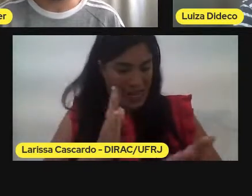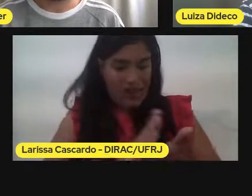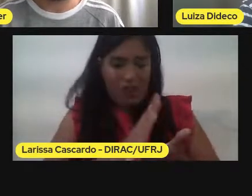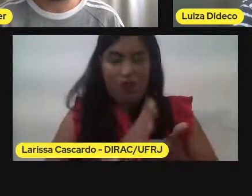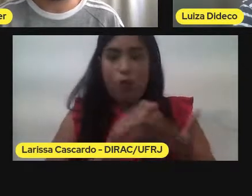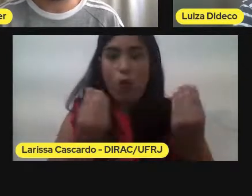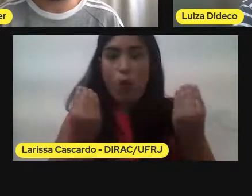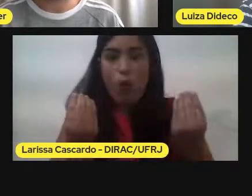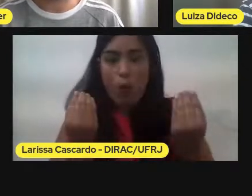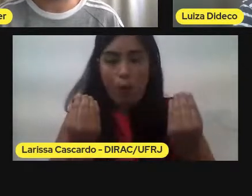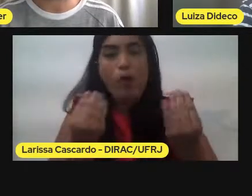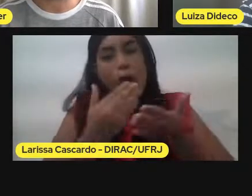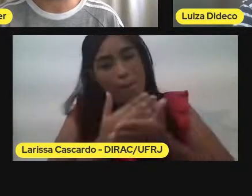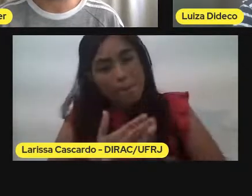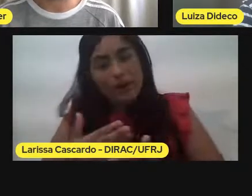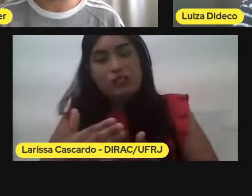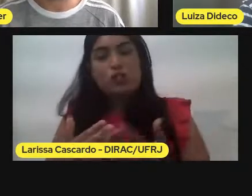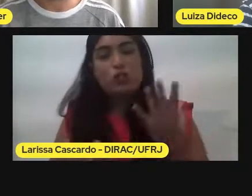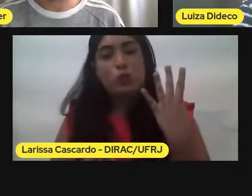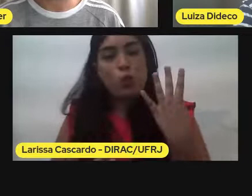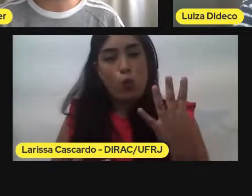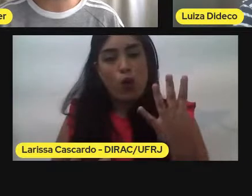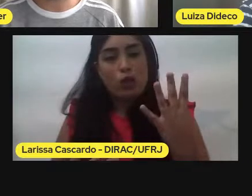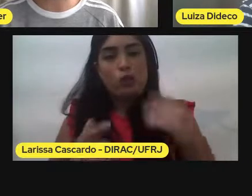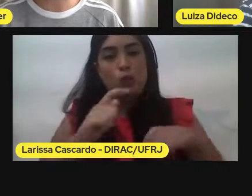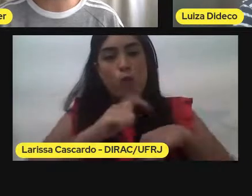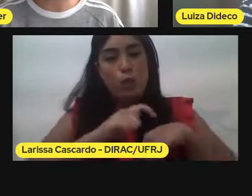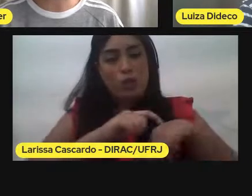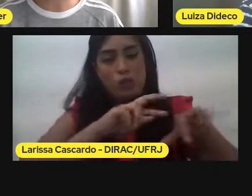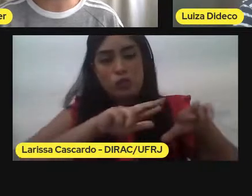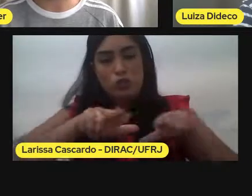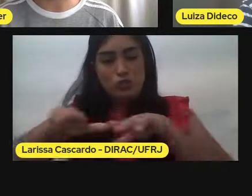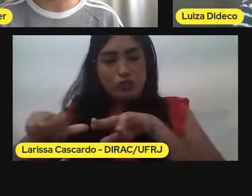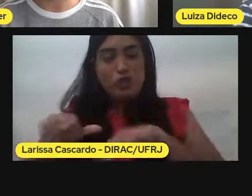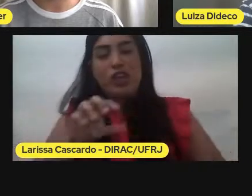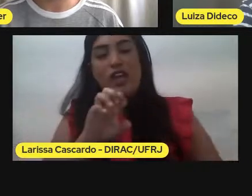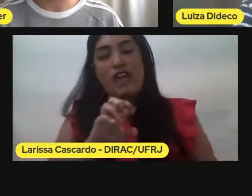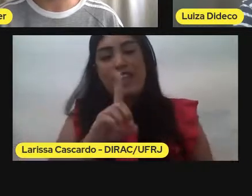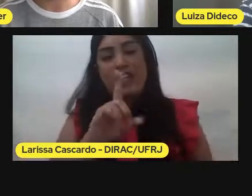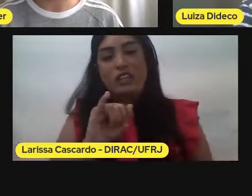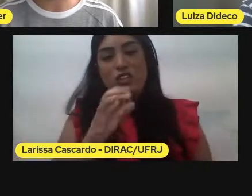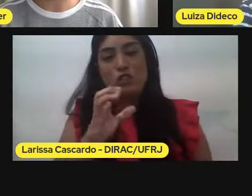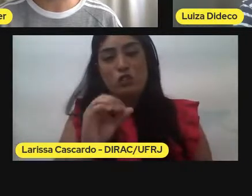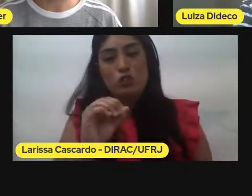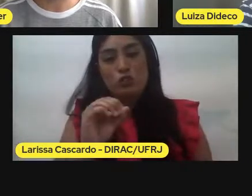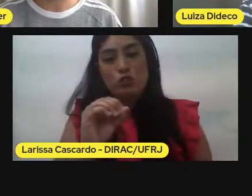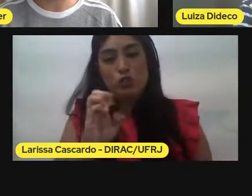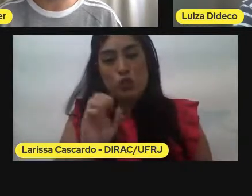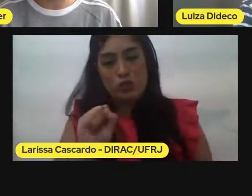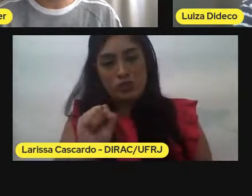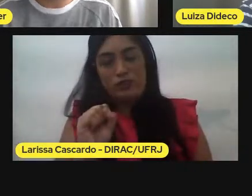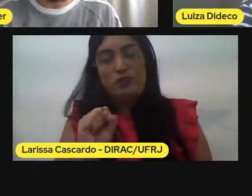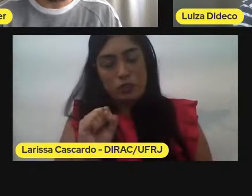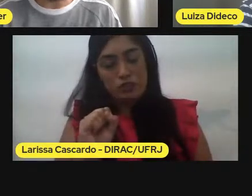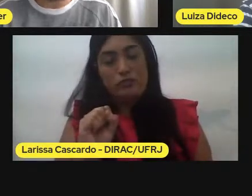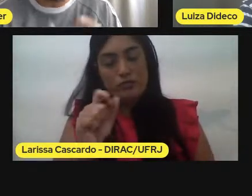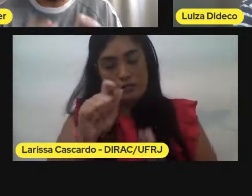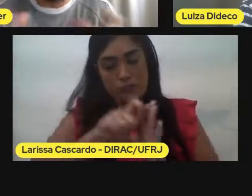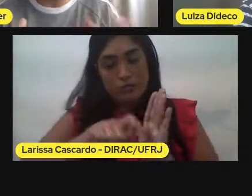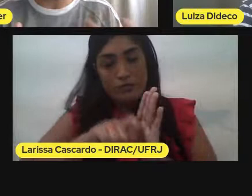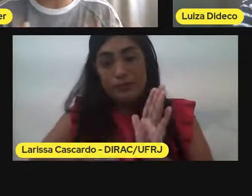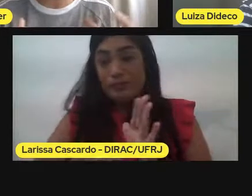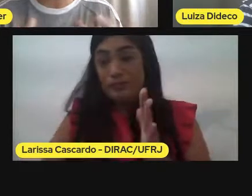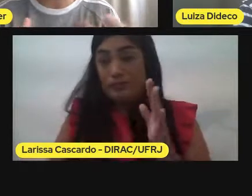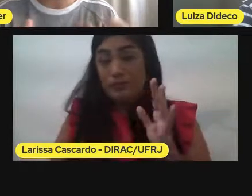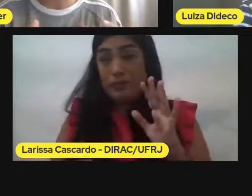edições distintas, certo? Essas quatro edições, elas foram escritas por quatro,